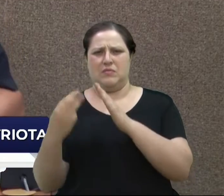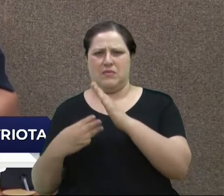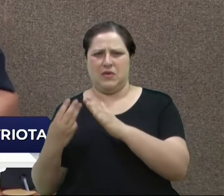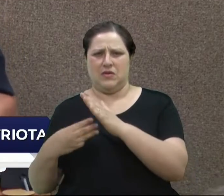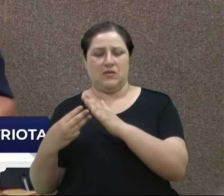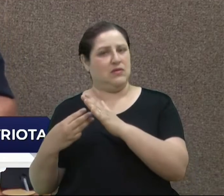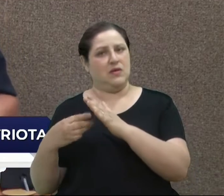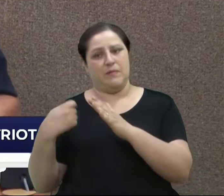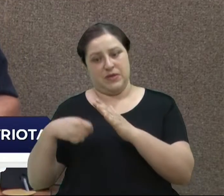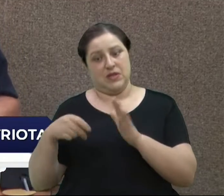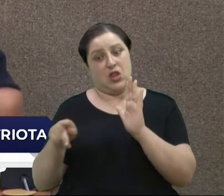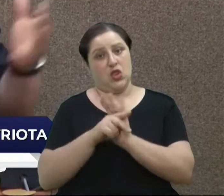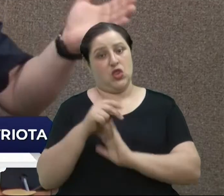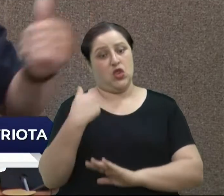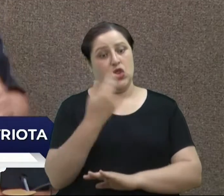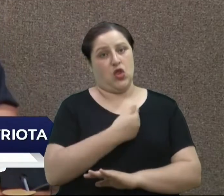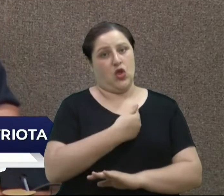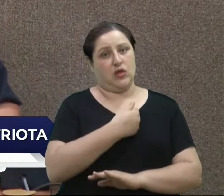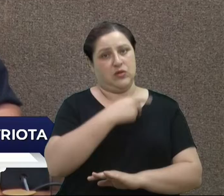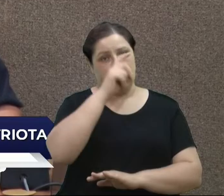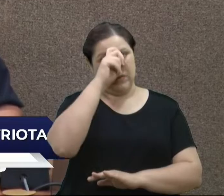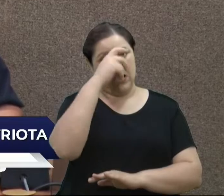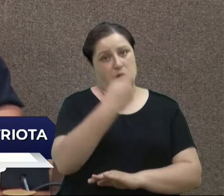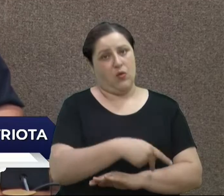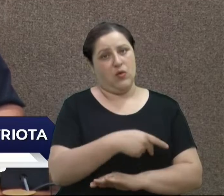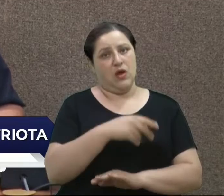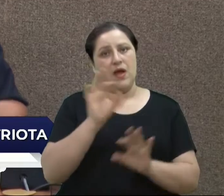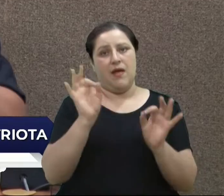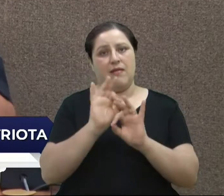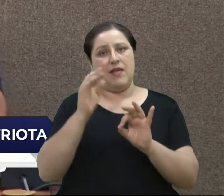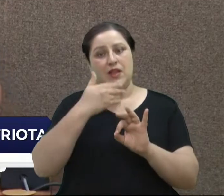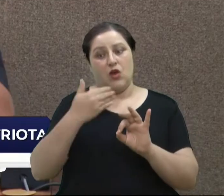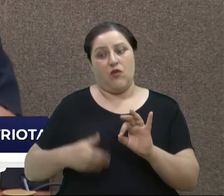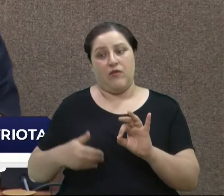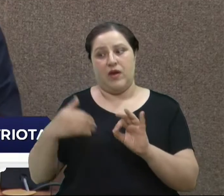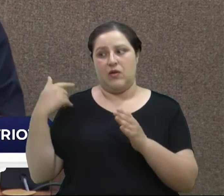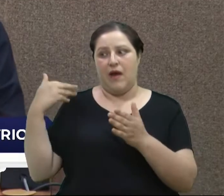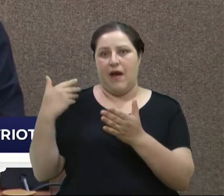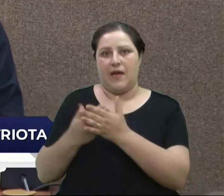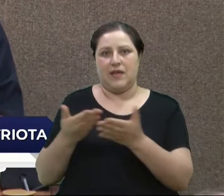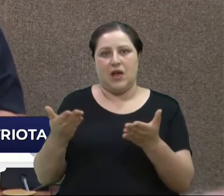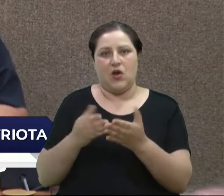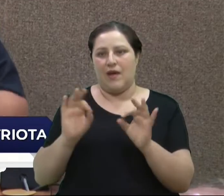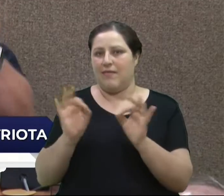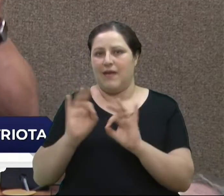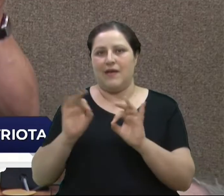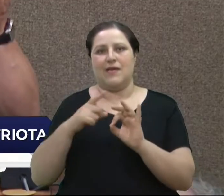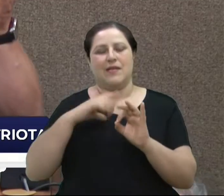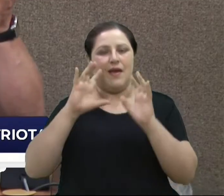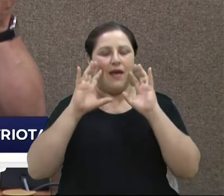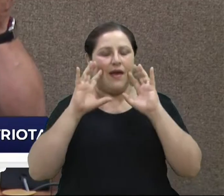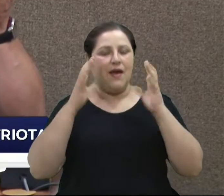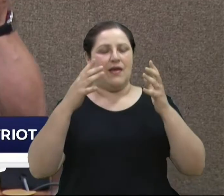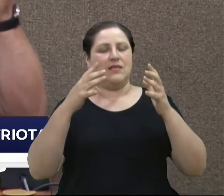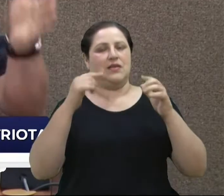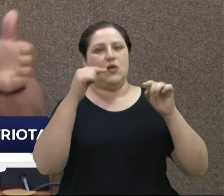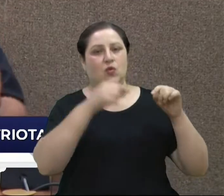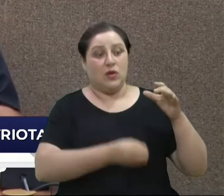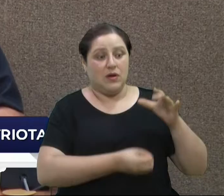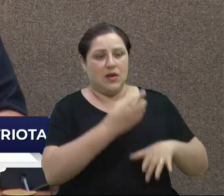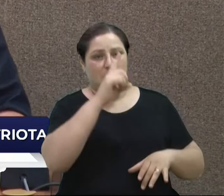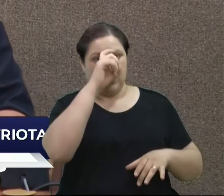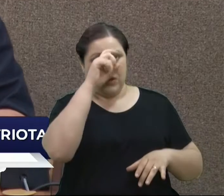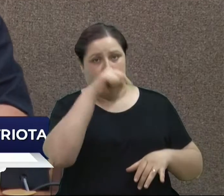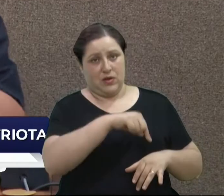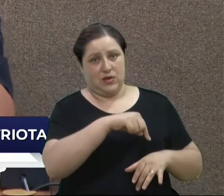nenhum governo até agora se mexer nesse sentido. Então eu só queria dar essa colaboração e parabenizar mais uma vez a Comissão